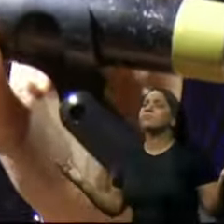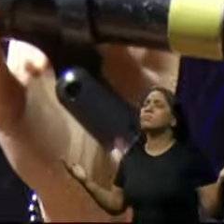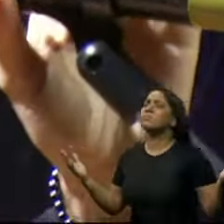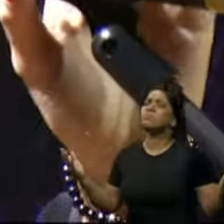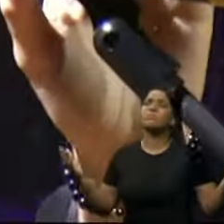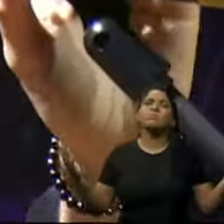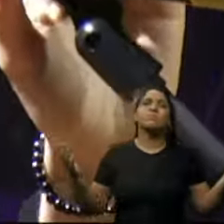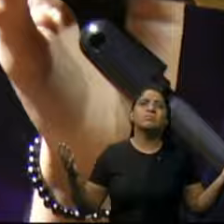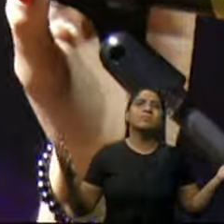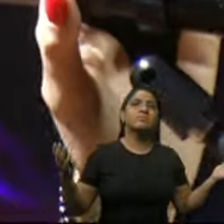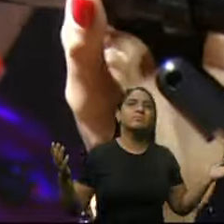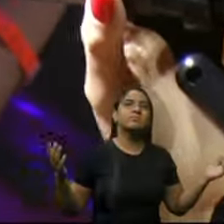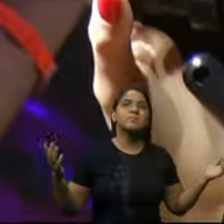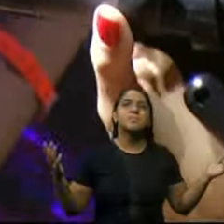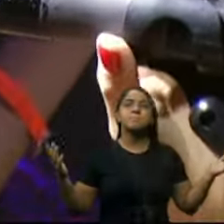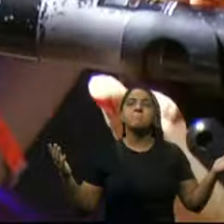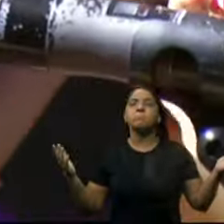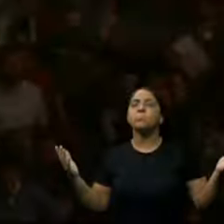e